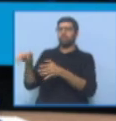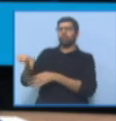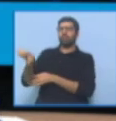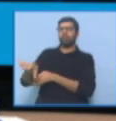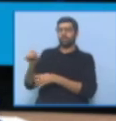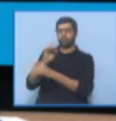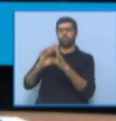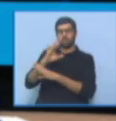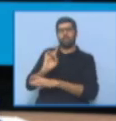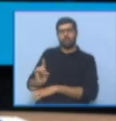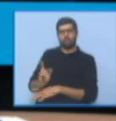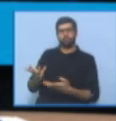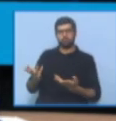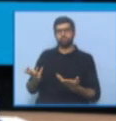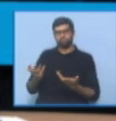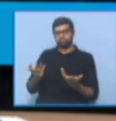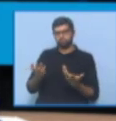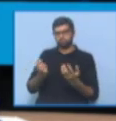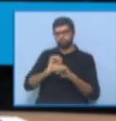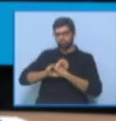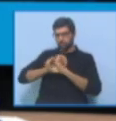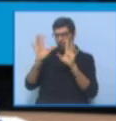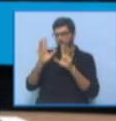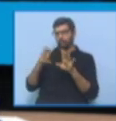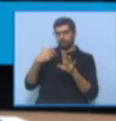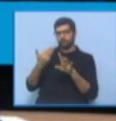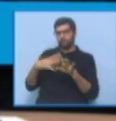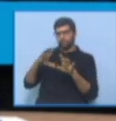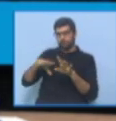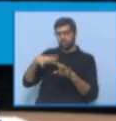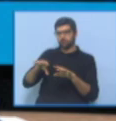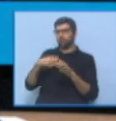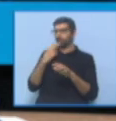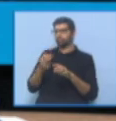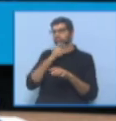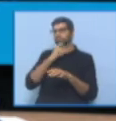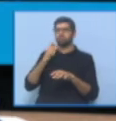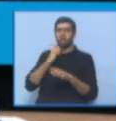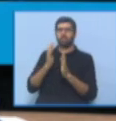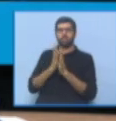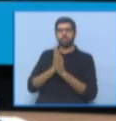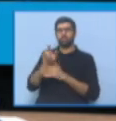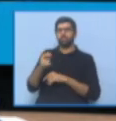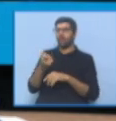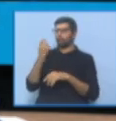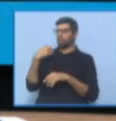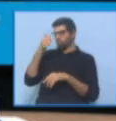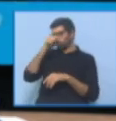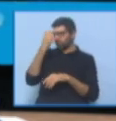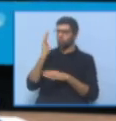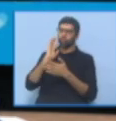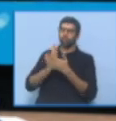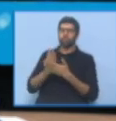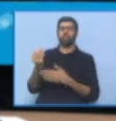termos europeus. Naturalmente que, felizmente, que vozes como a do Santo Padre, que no recente domingo